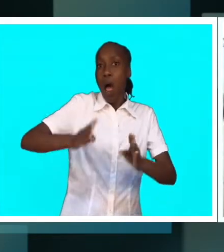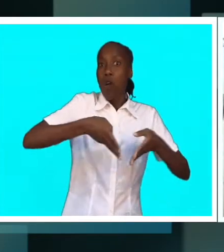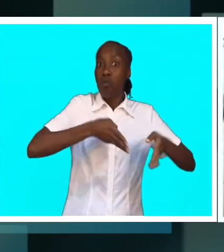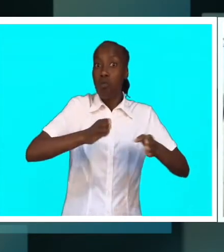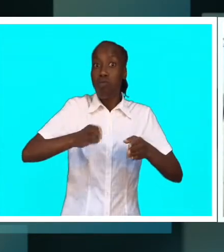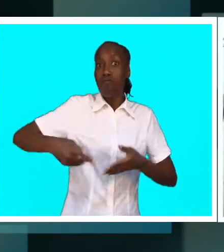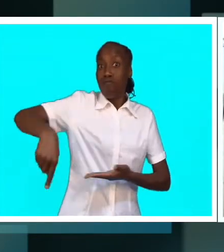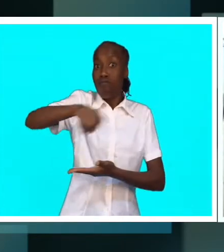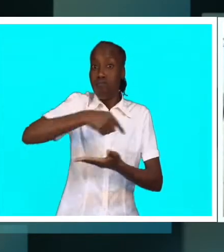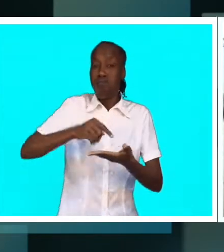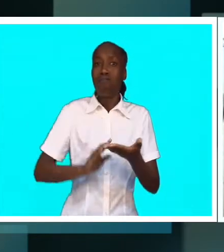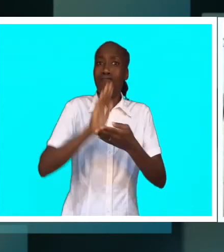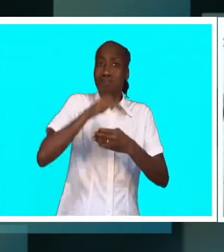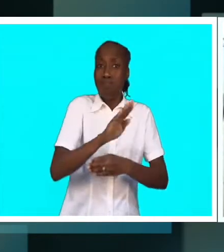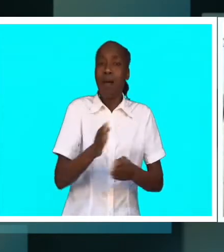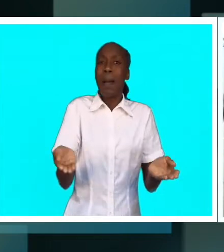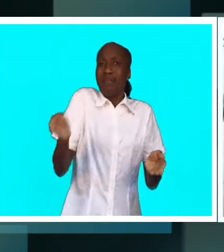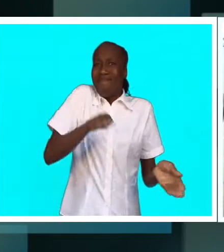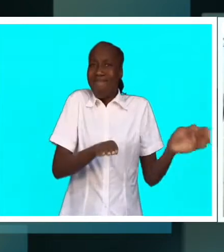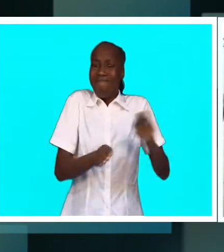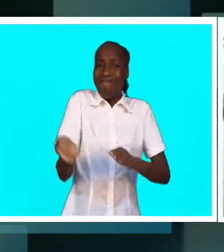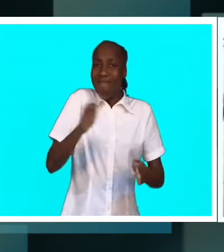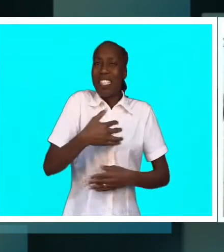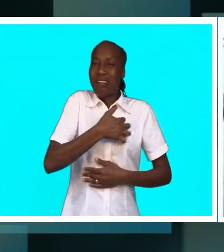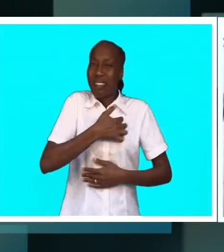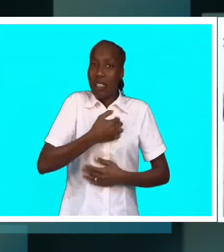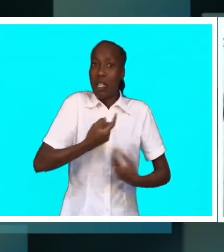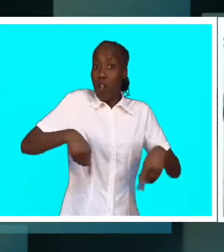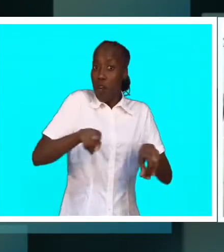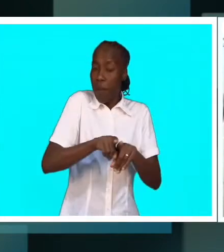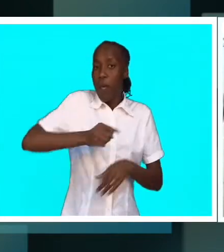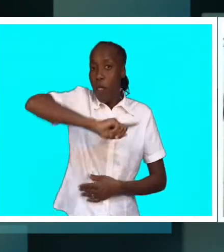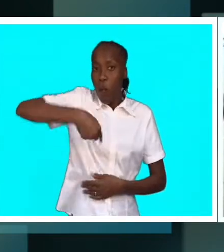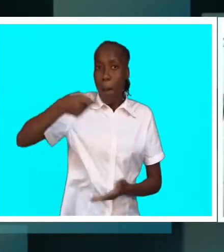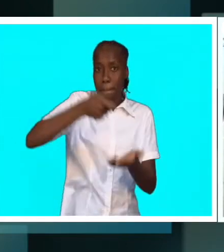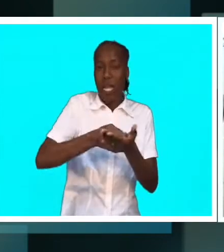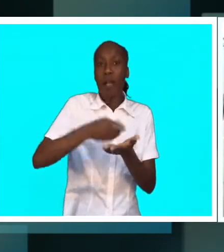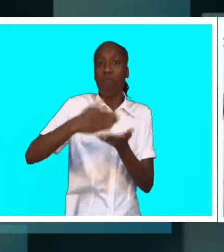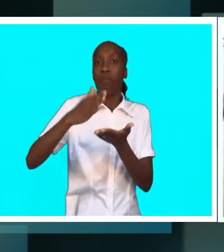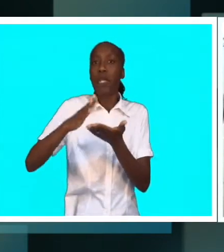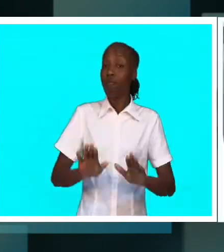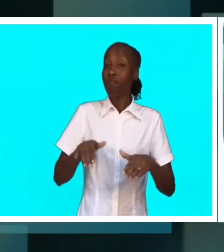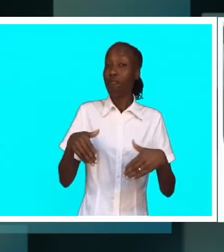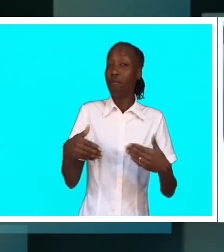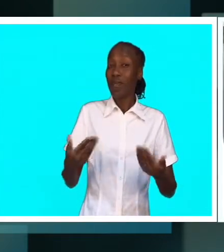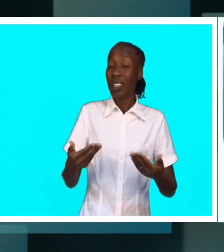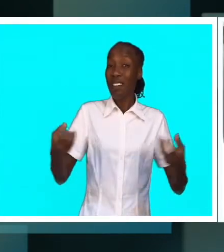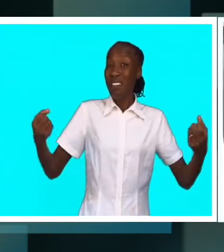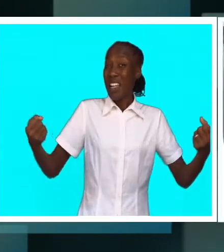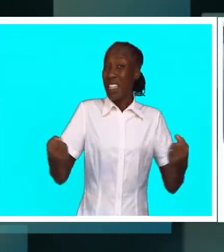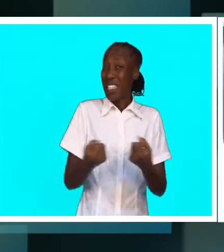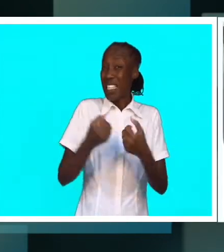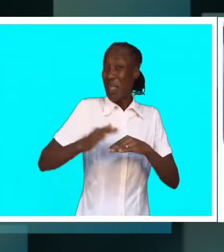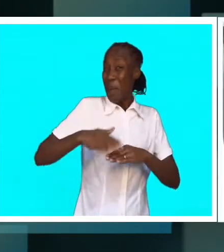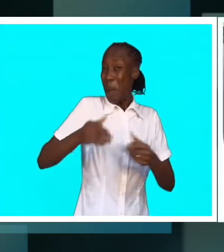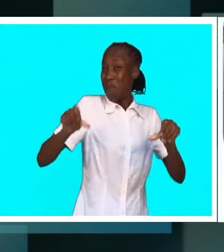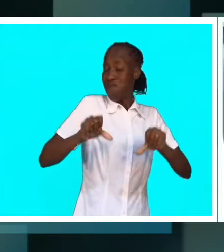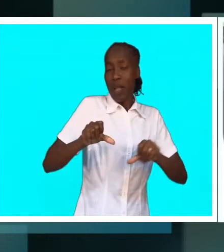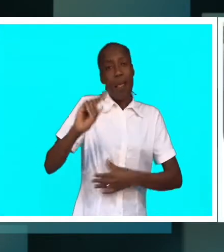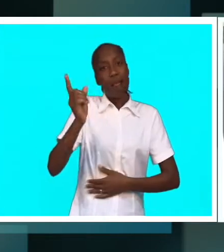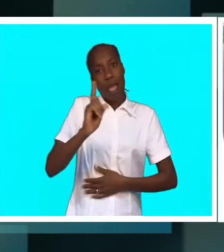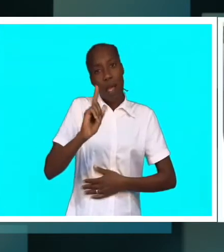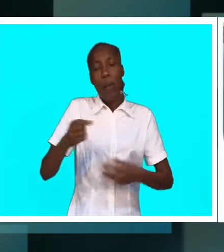o acesso, as covas, tampar isso aqui. Tentar também, porque nós também pagamos uma taxa. De, não acidentes graves,